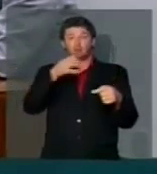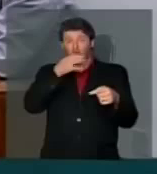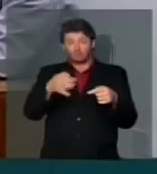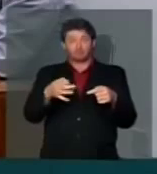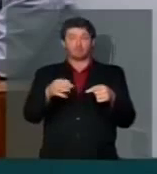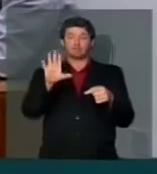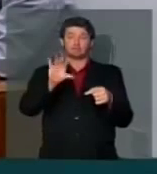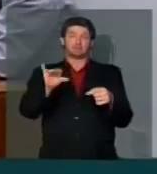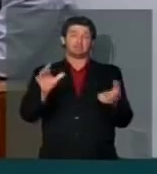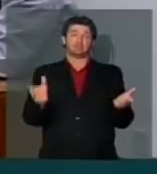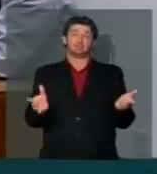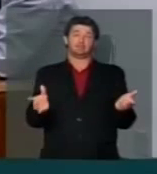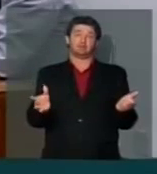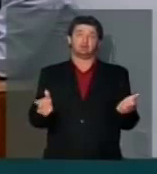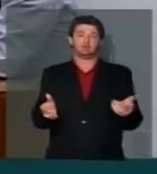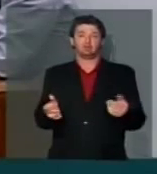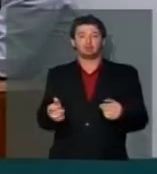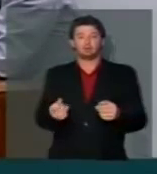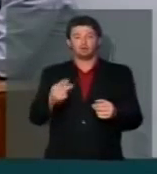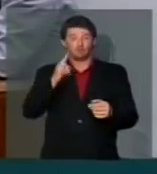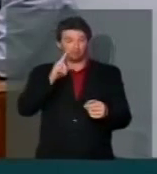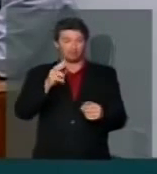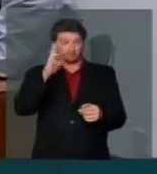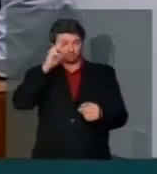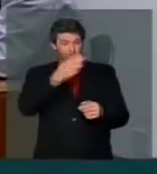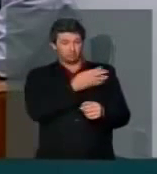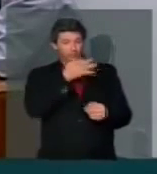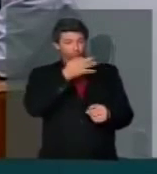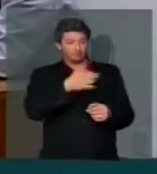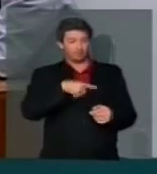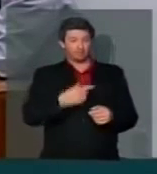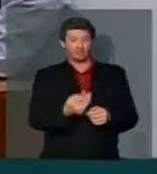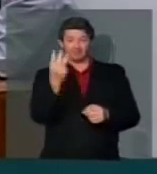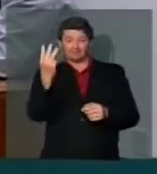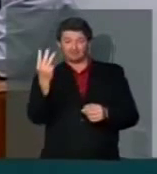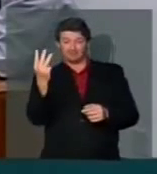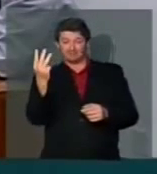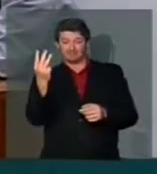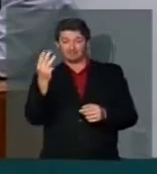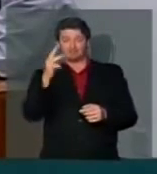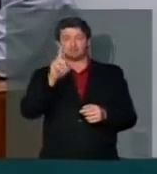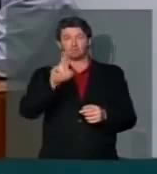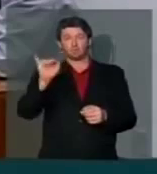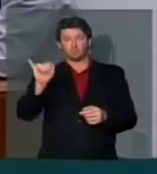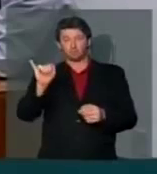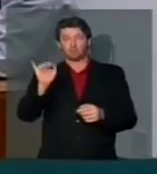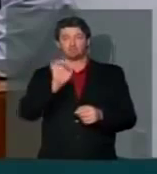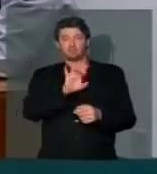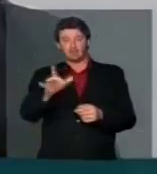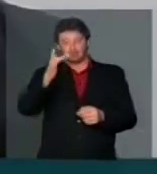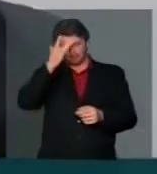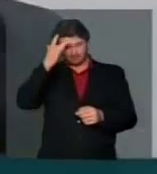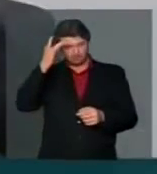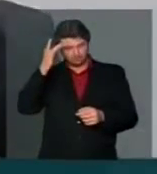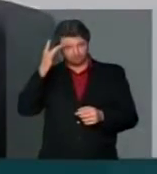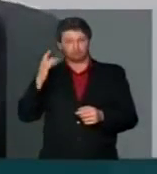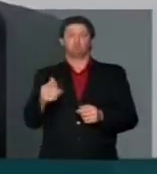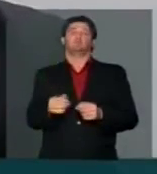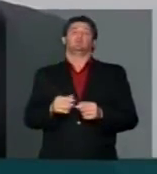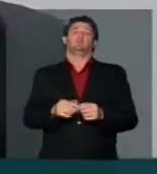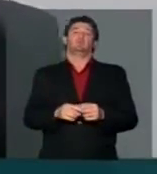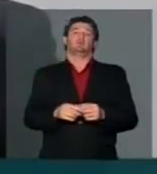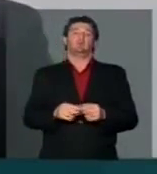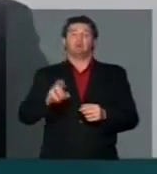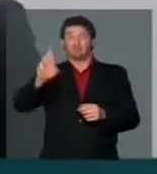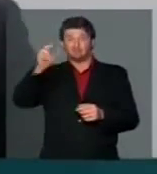objetividade científica, né? Então, eu estou vendo que o senhor tem uma opinião de 3 unidades, 3 UIs, né, per capita, a